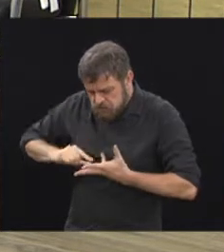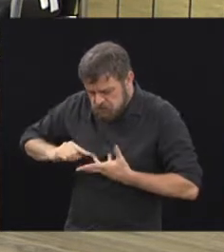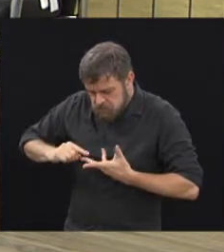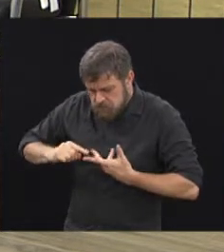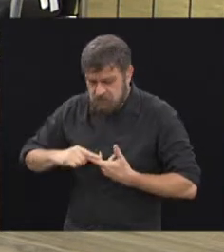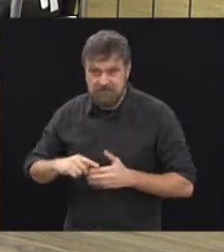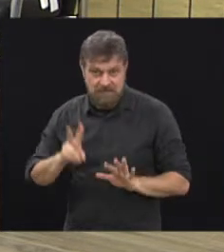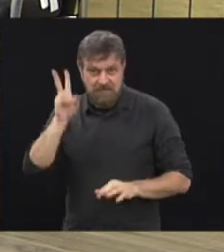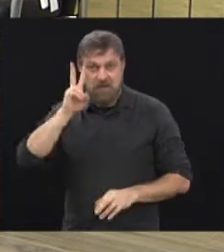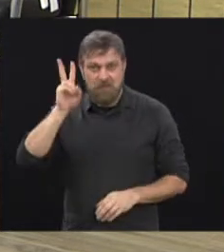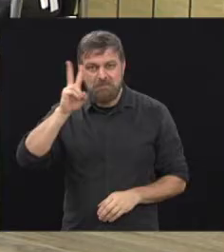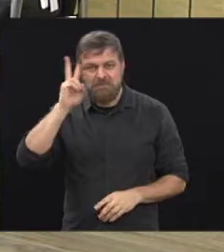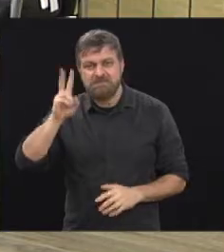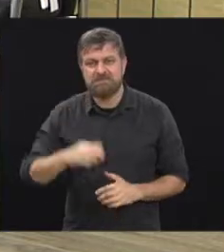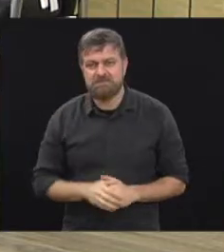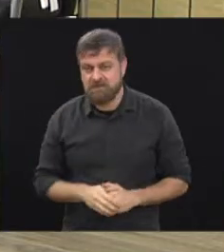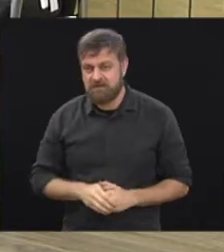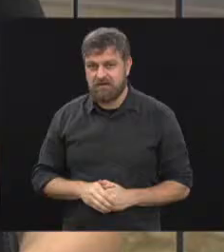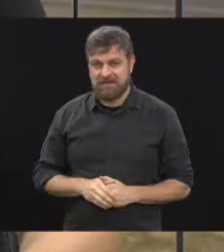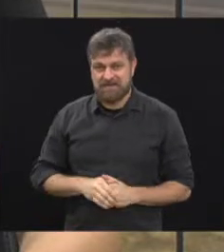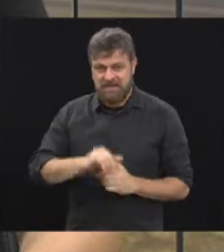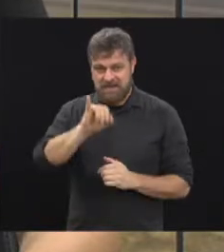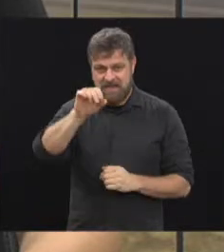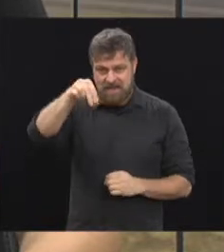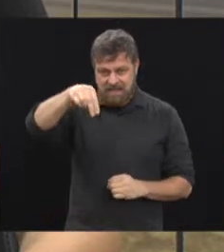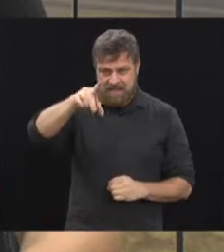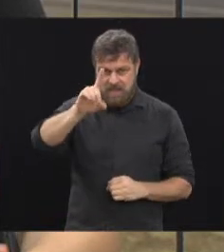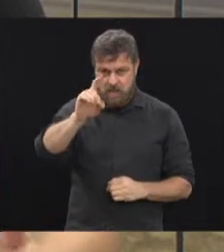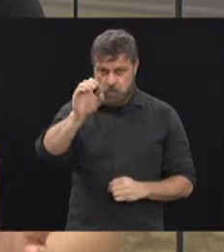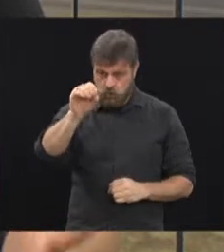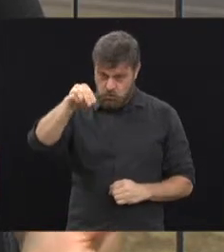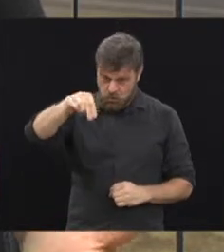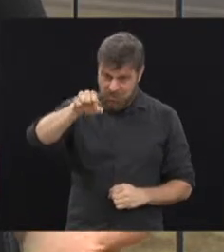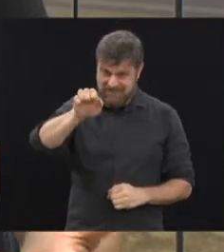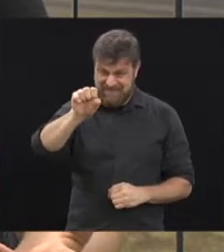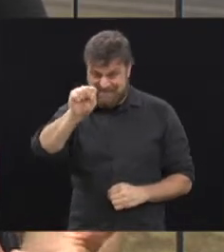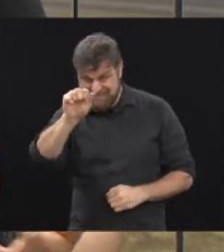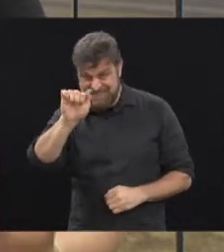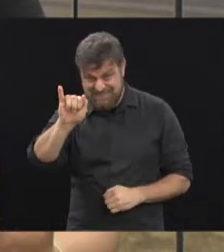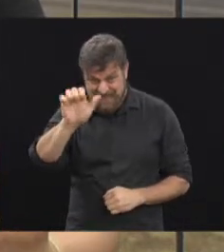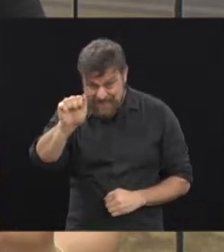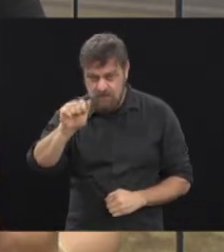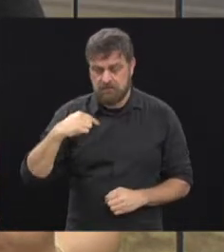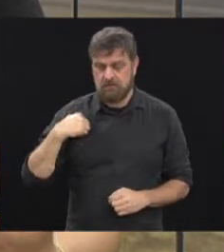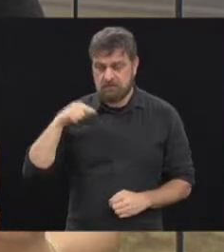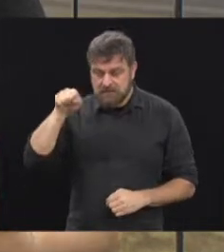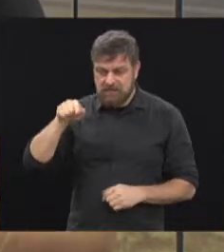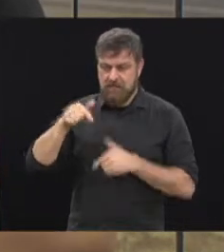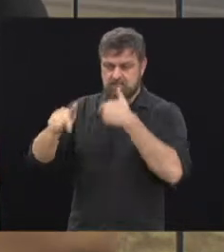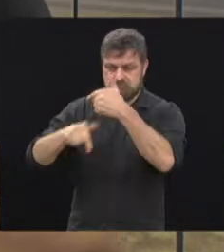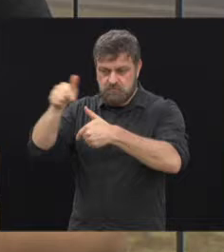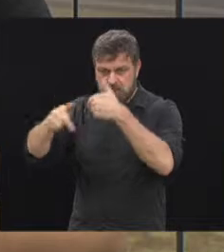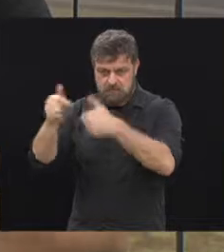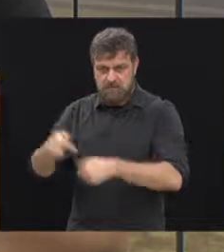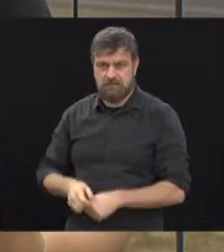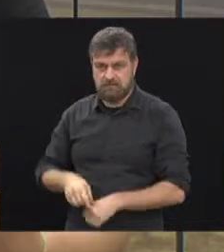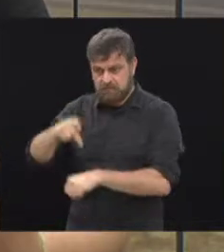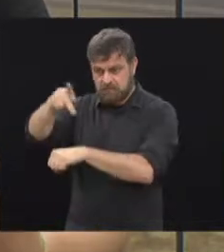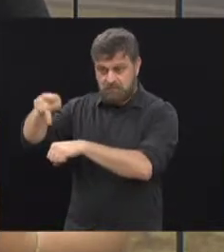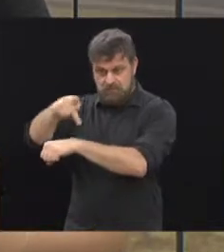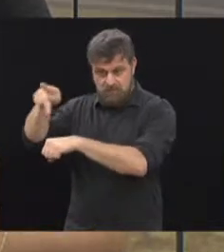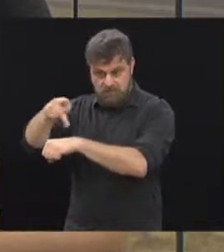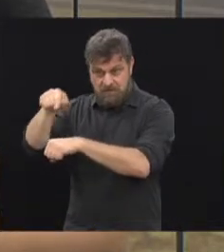teve uma história na Indonésia que a gente tem um programa de trabalho voluntário numa